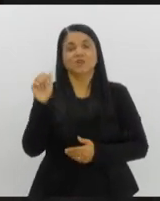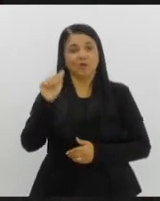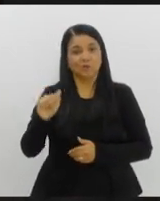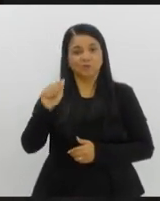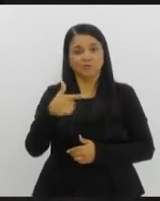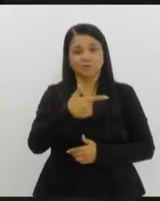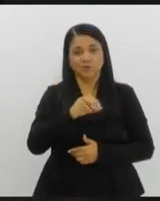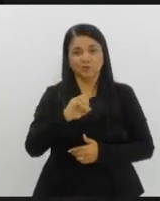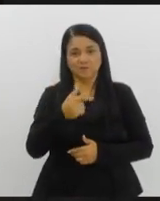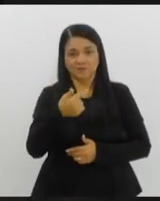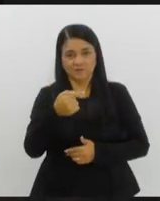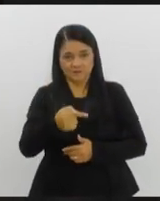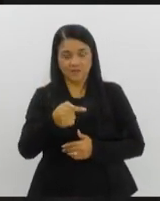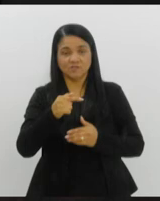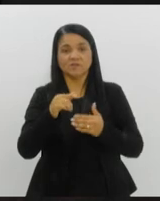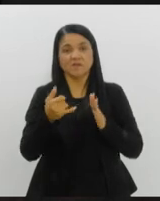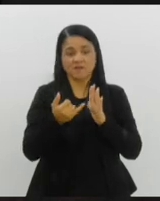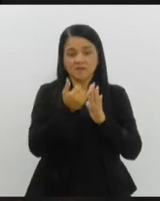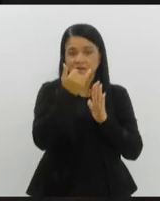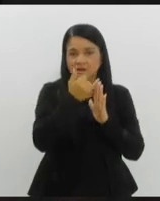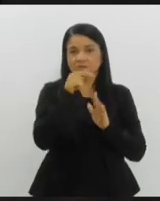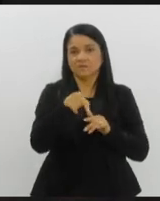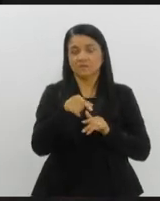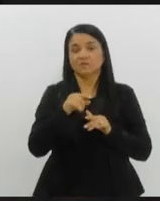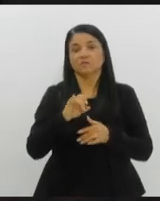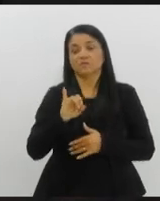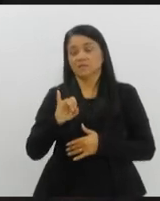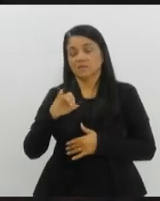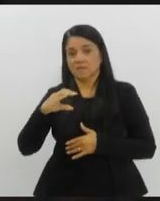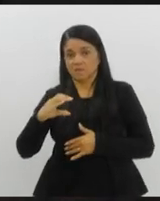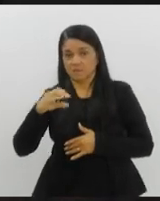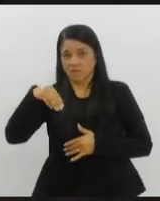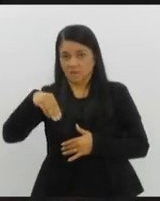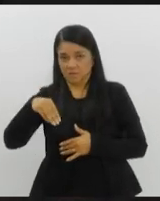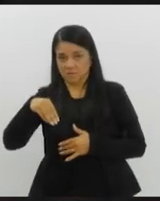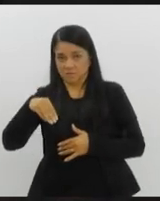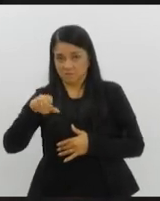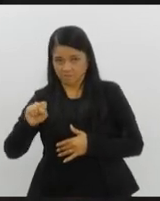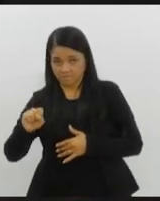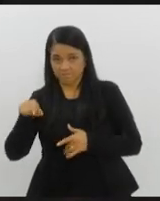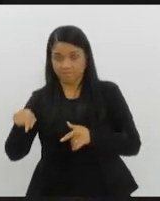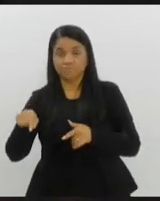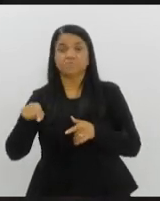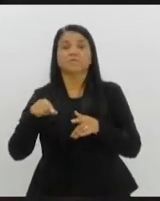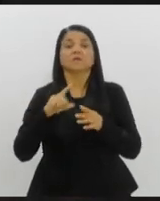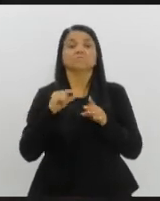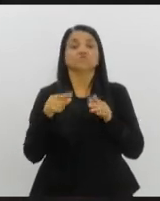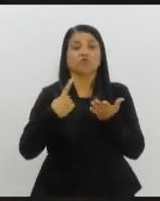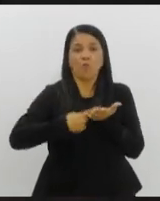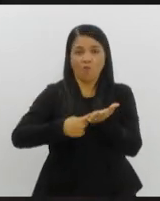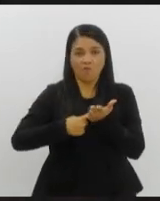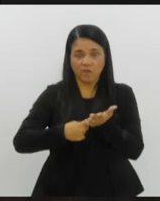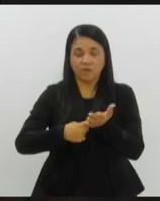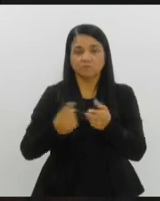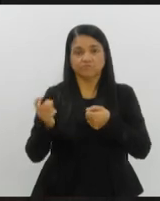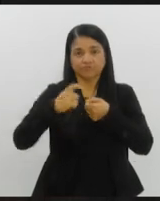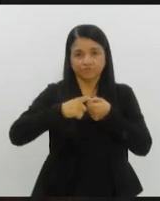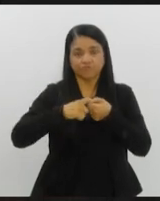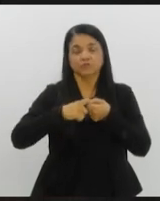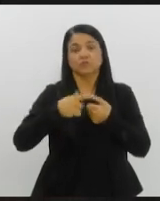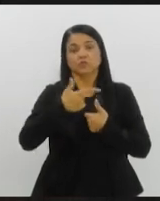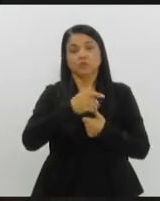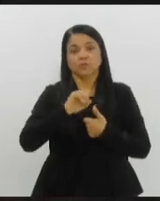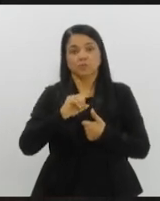cláusula 13ª do convênio ICMS número 180, de 15 de dezembro de 2017, ao